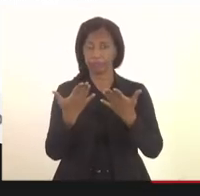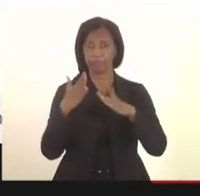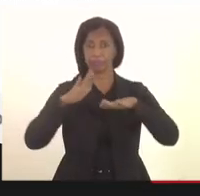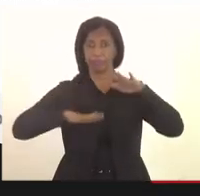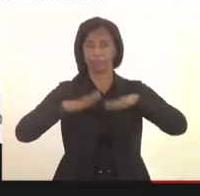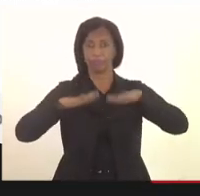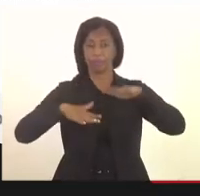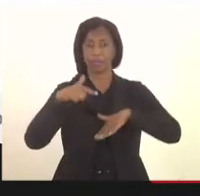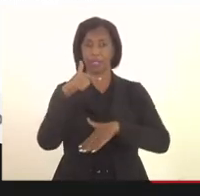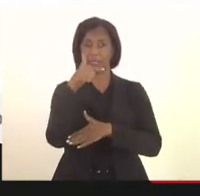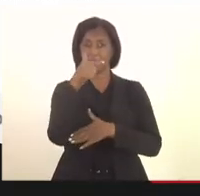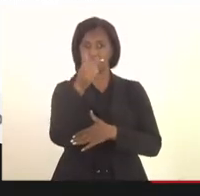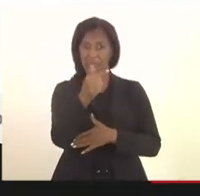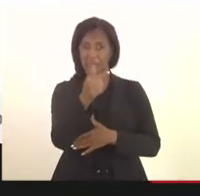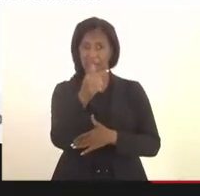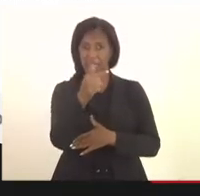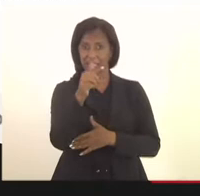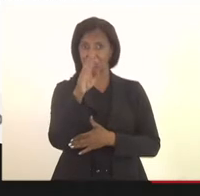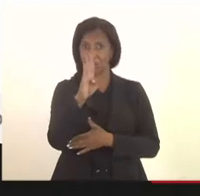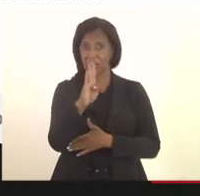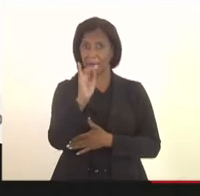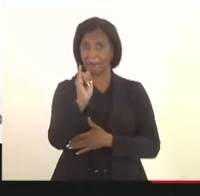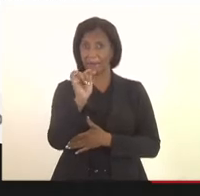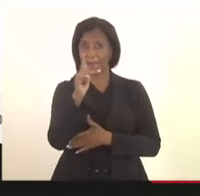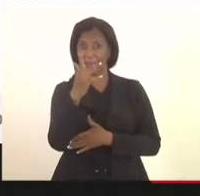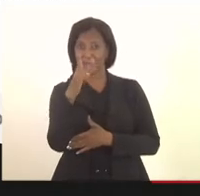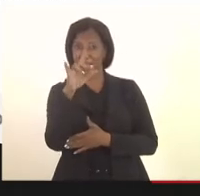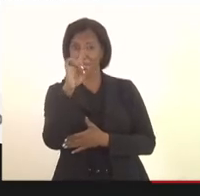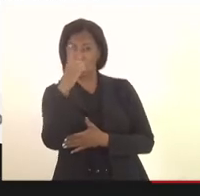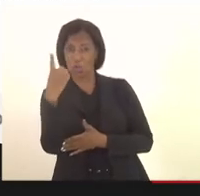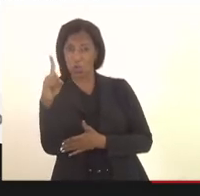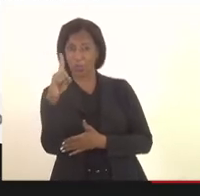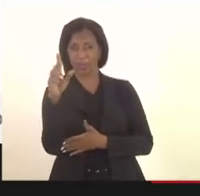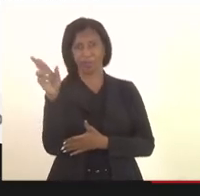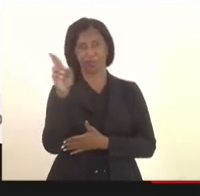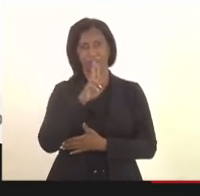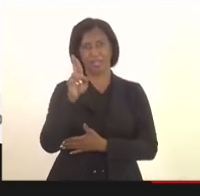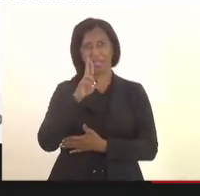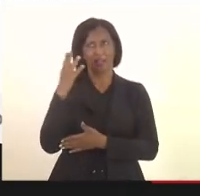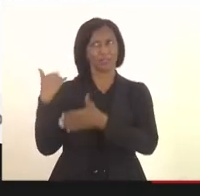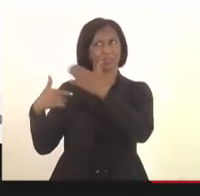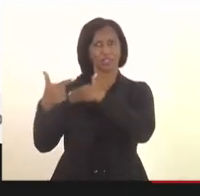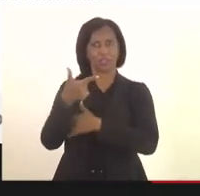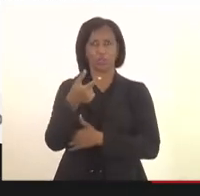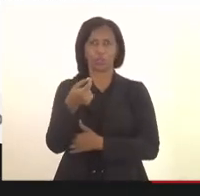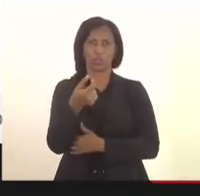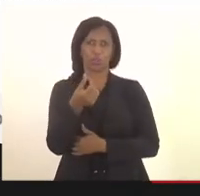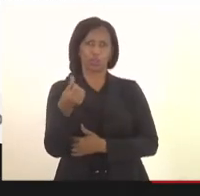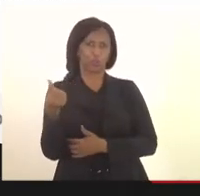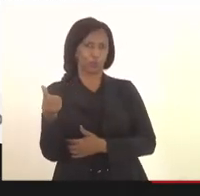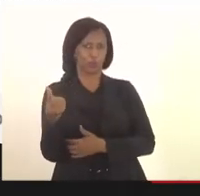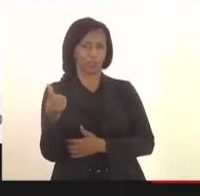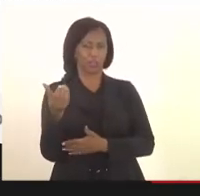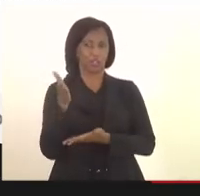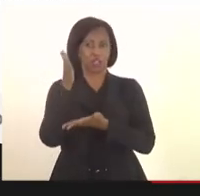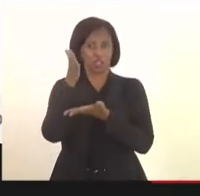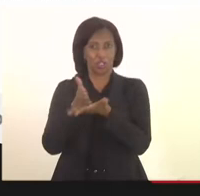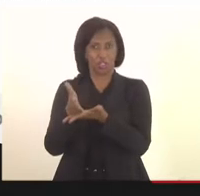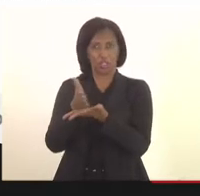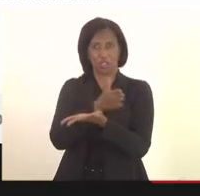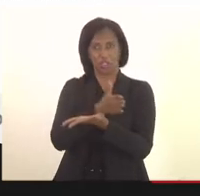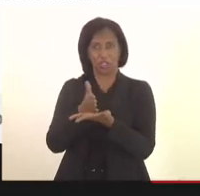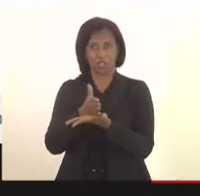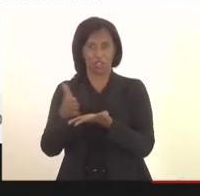aproximadamente 7,7 bilhões de reais desde o ano de 2006. E aqui, e dividindo isso, são